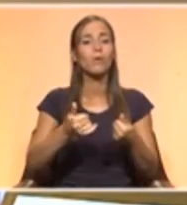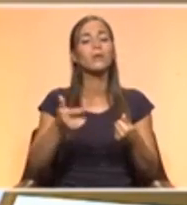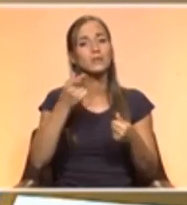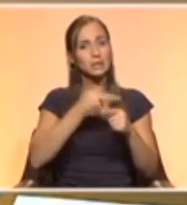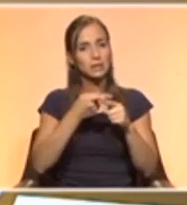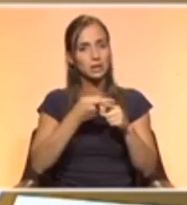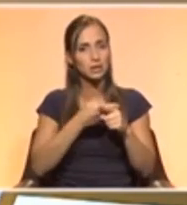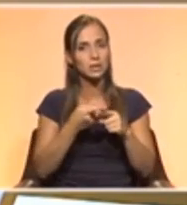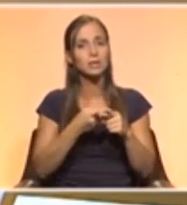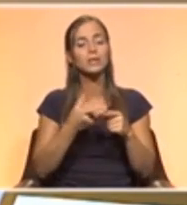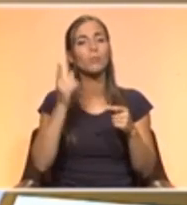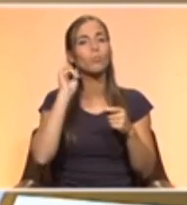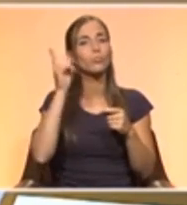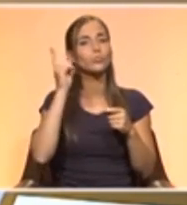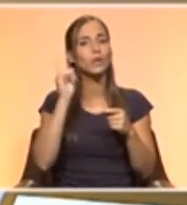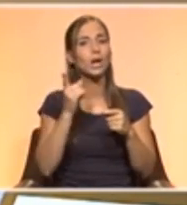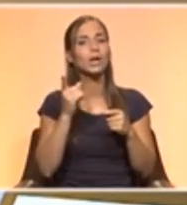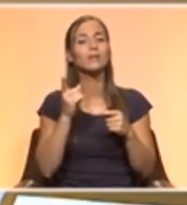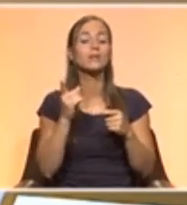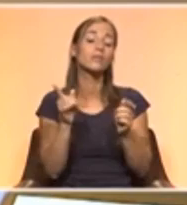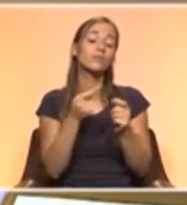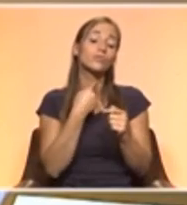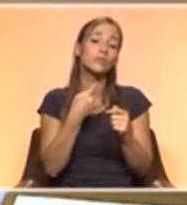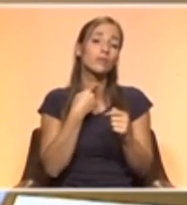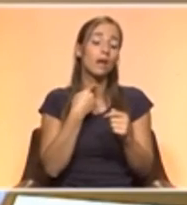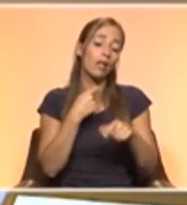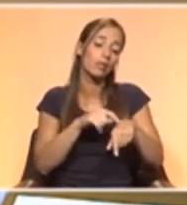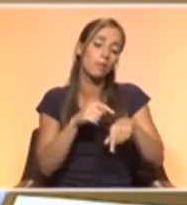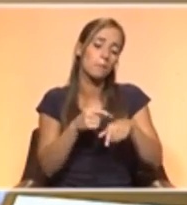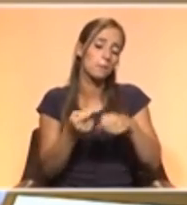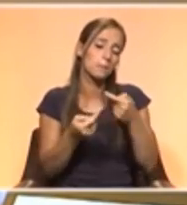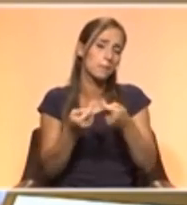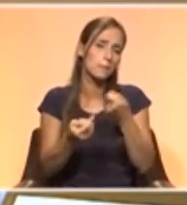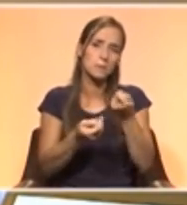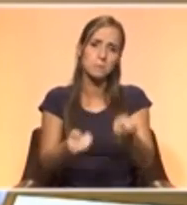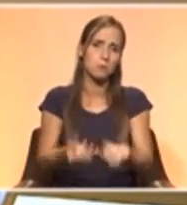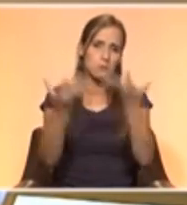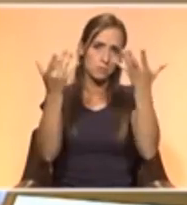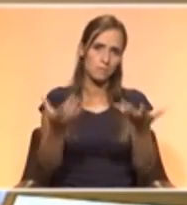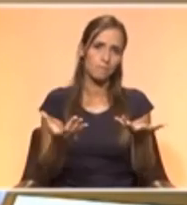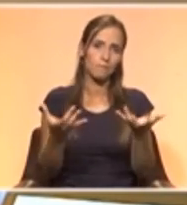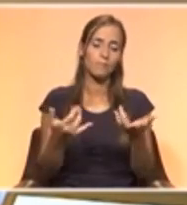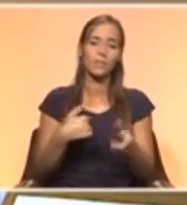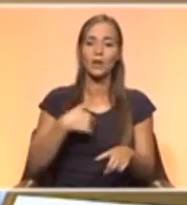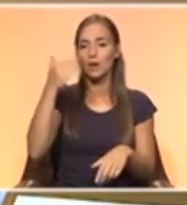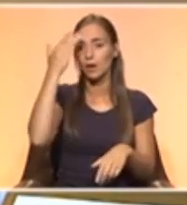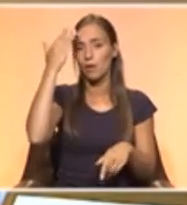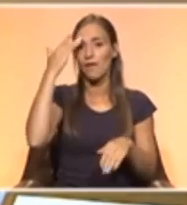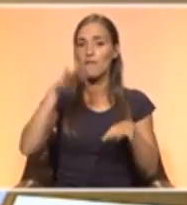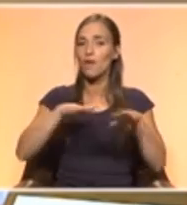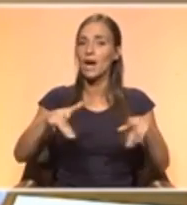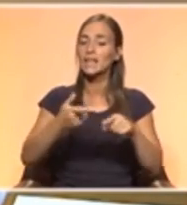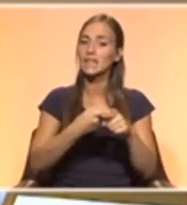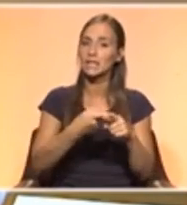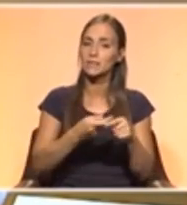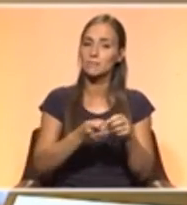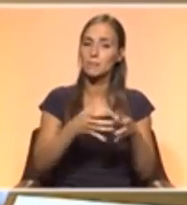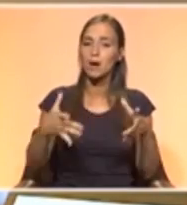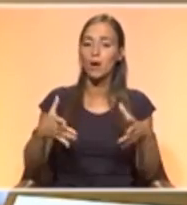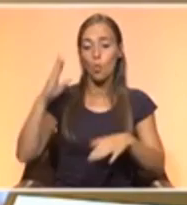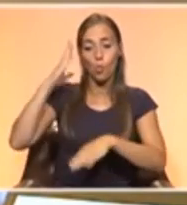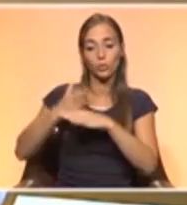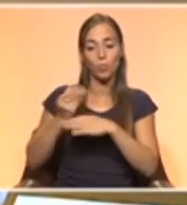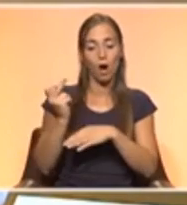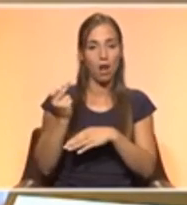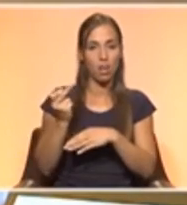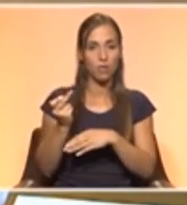muito importante ir para o digital e portanto será uma questão de tempo H penso a fase de que que há a ver mais interesse portanto é entre Este último ano